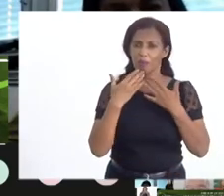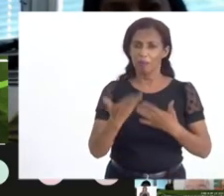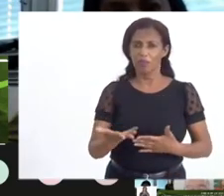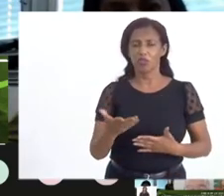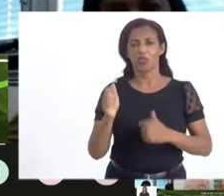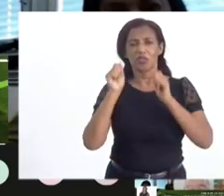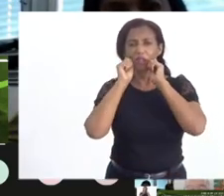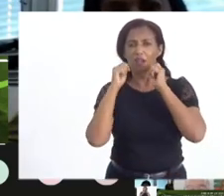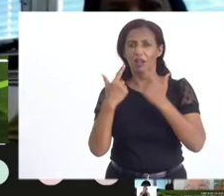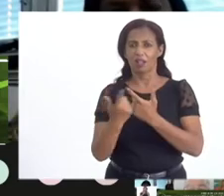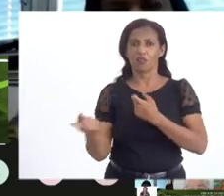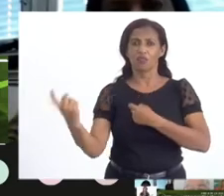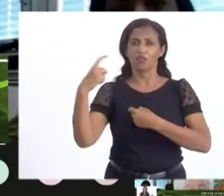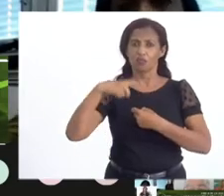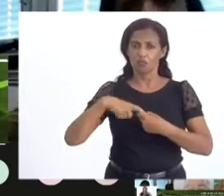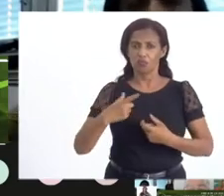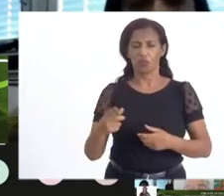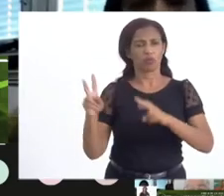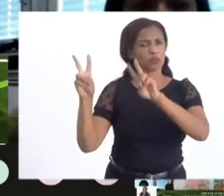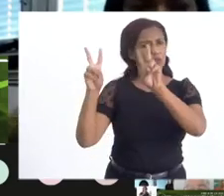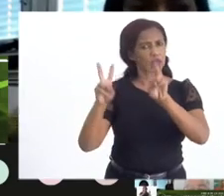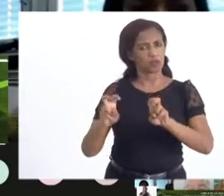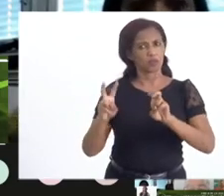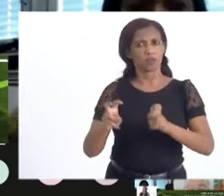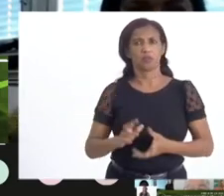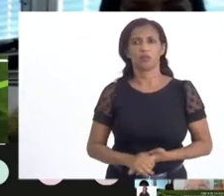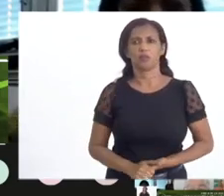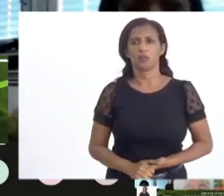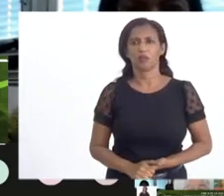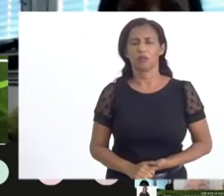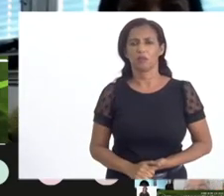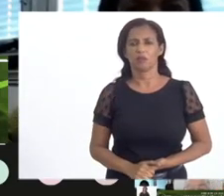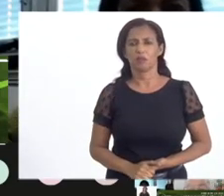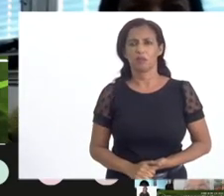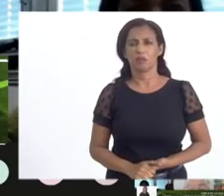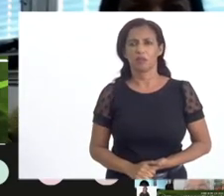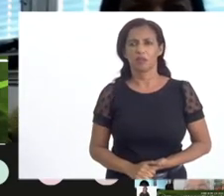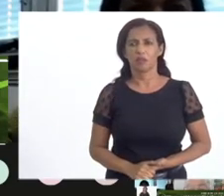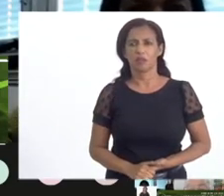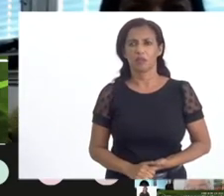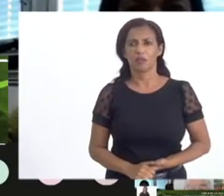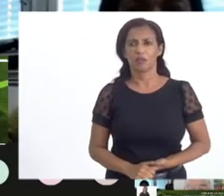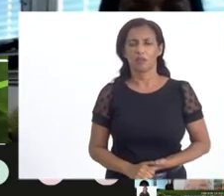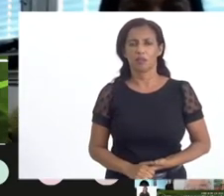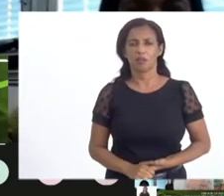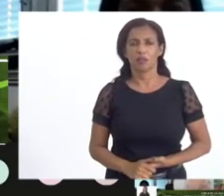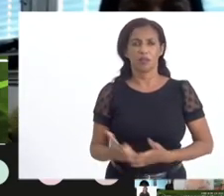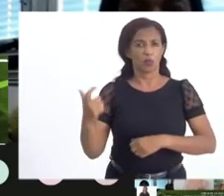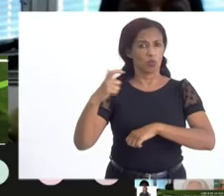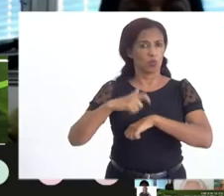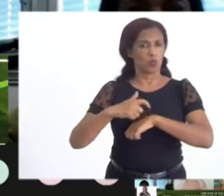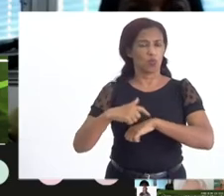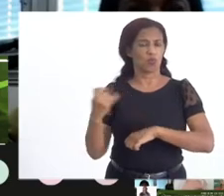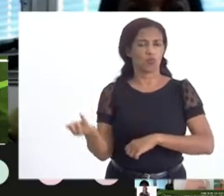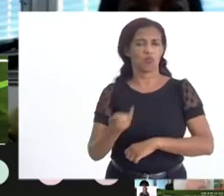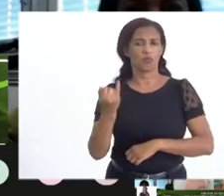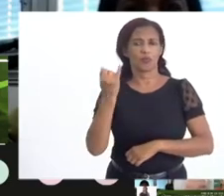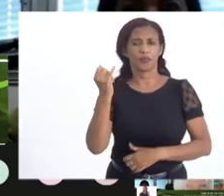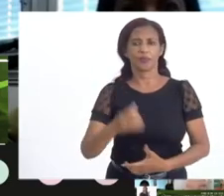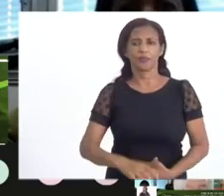a LERJ retorne esse assunto, que está muito quente no momento, ok?